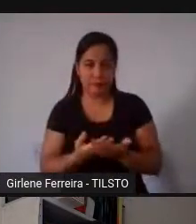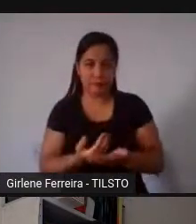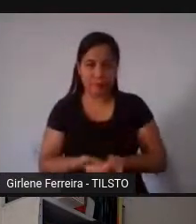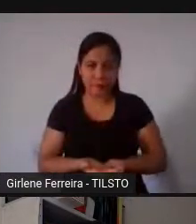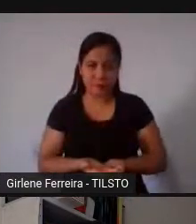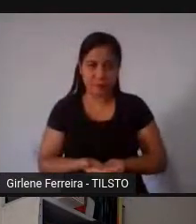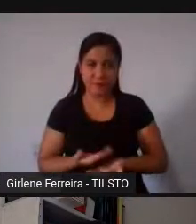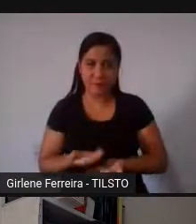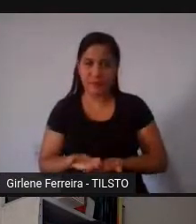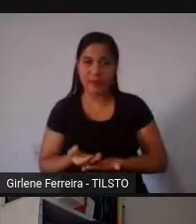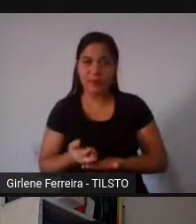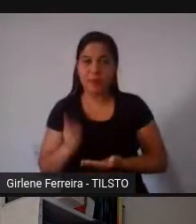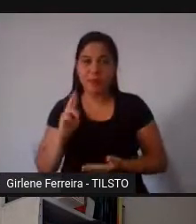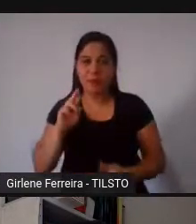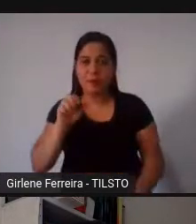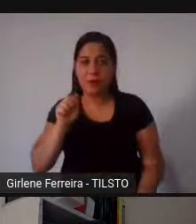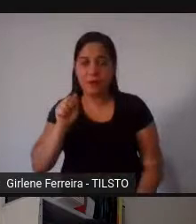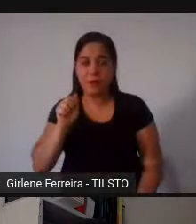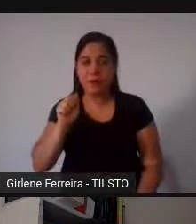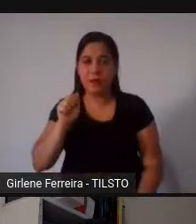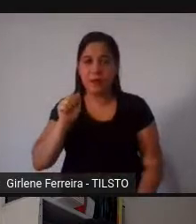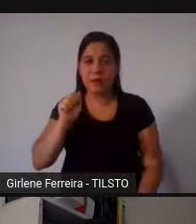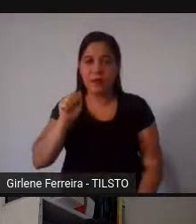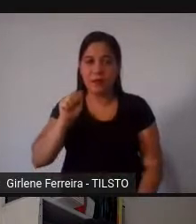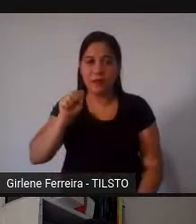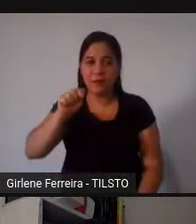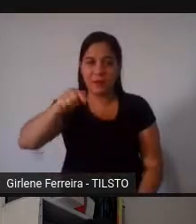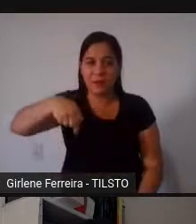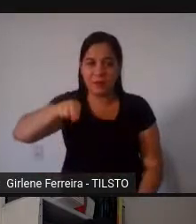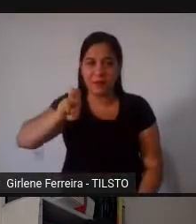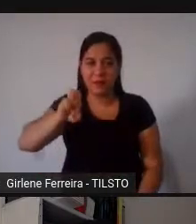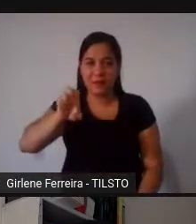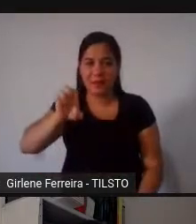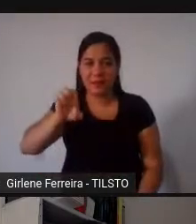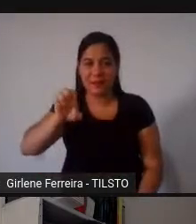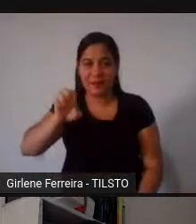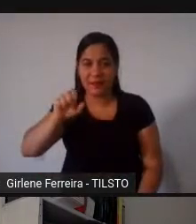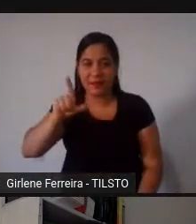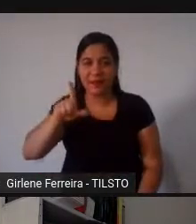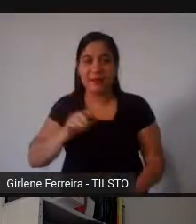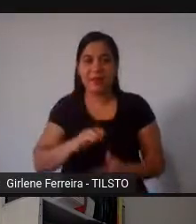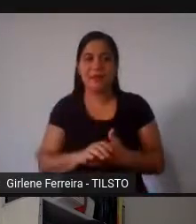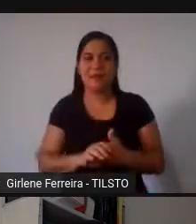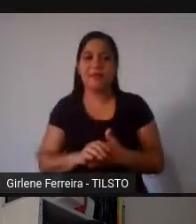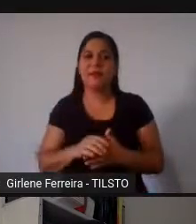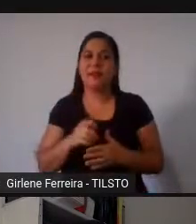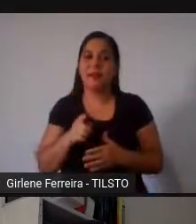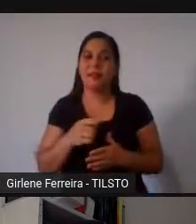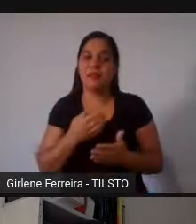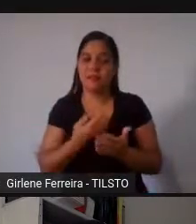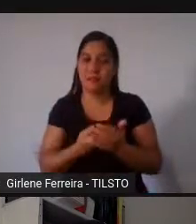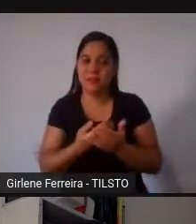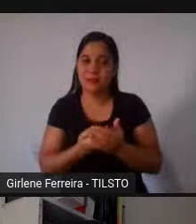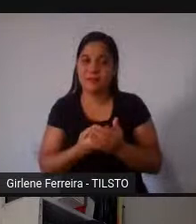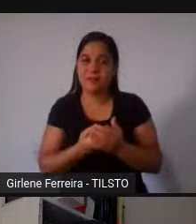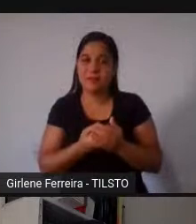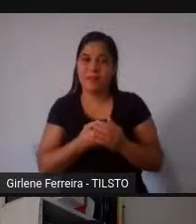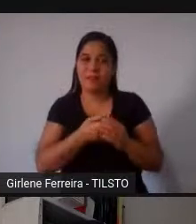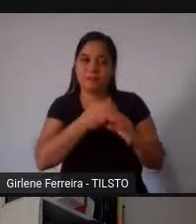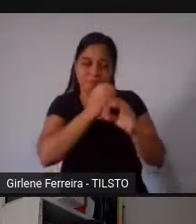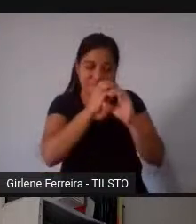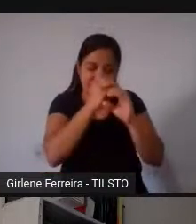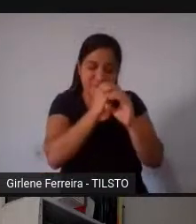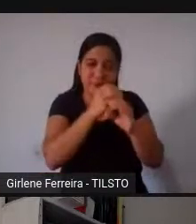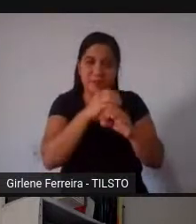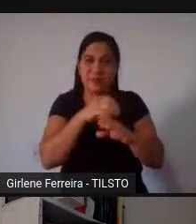a Raquel, além de estar estudando engenharia civil na Universidade Federal, ela tem um pé na matemática, ela está sempre por ali, no bloco da